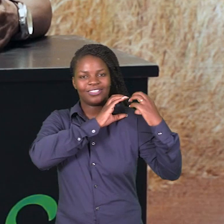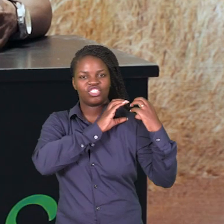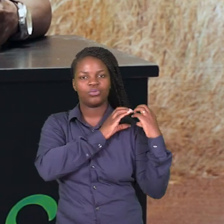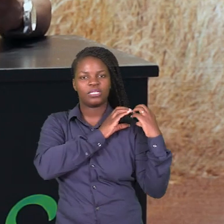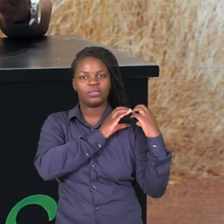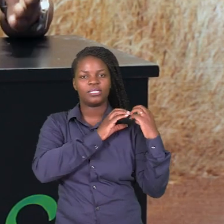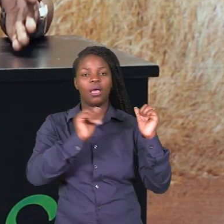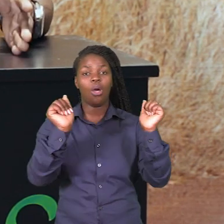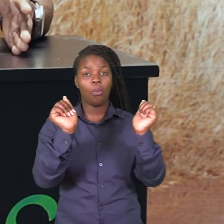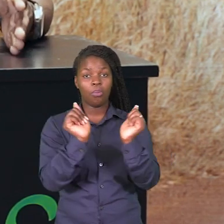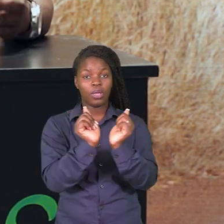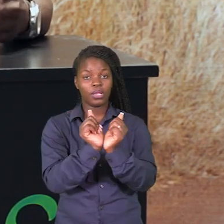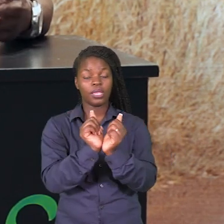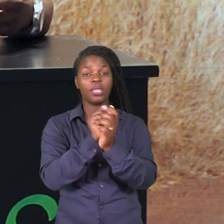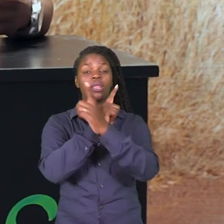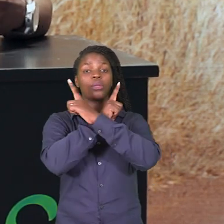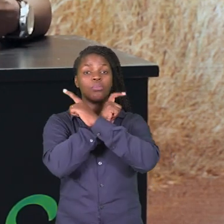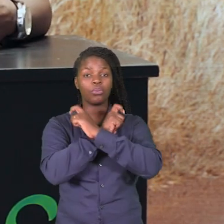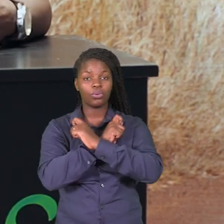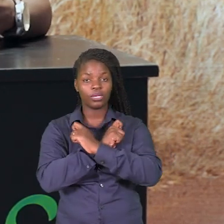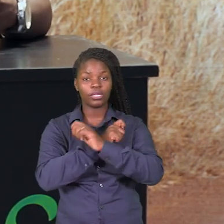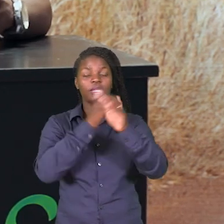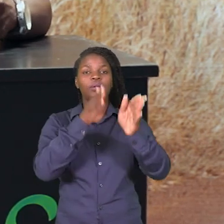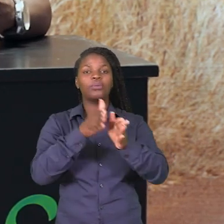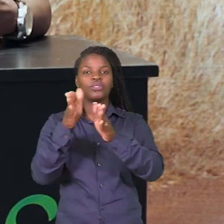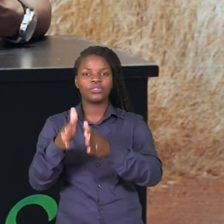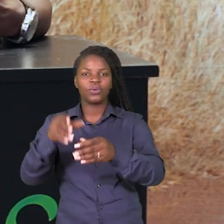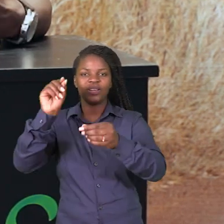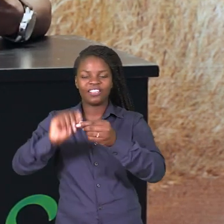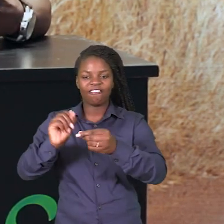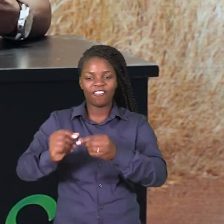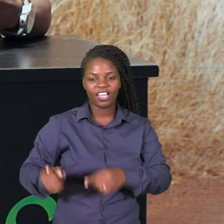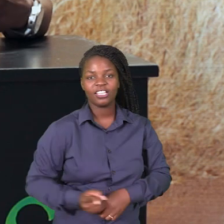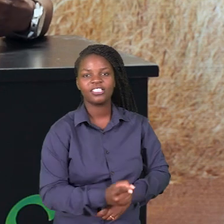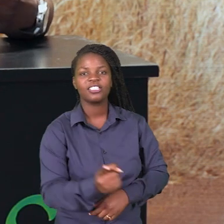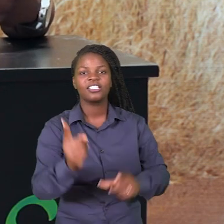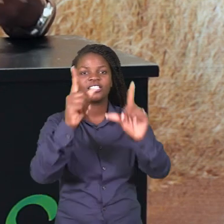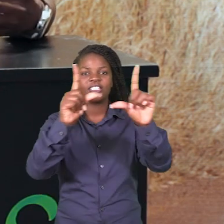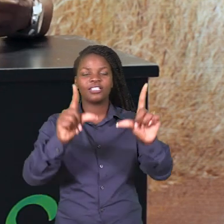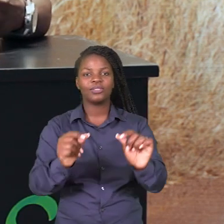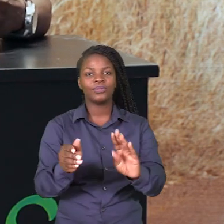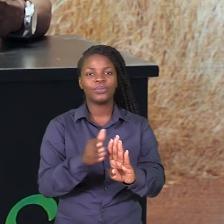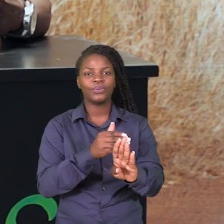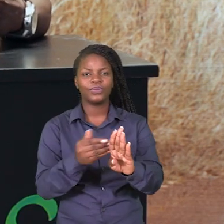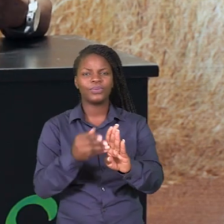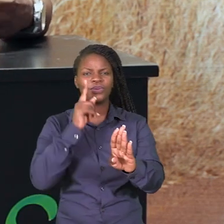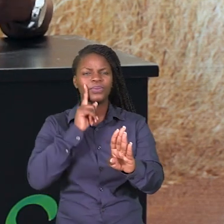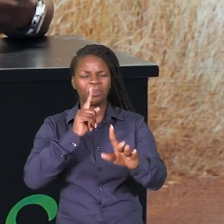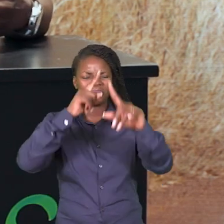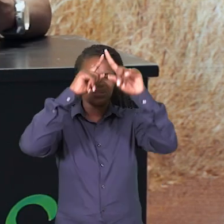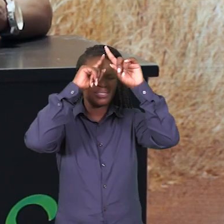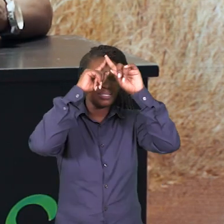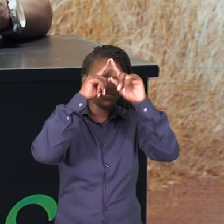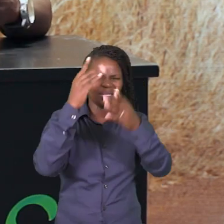Tides em conta responsabilidade e responsabilização responsabilidade de quem está por detrás do sistema de quem faz o sistema